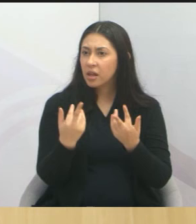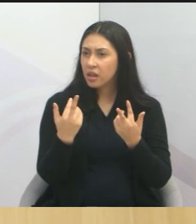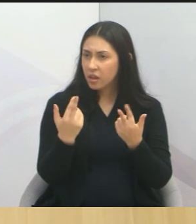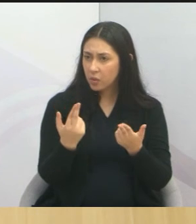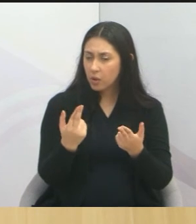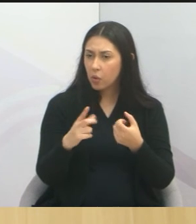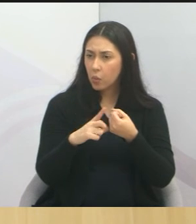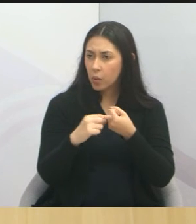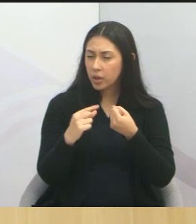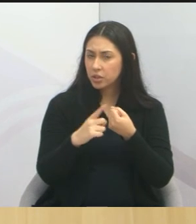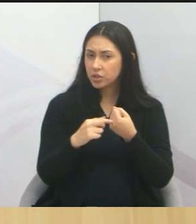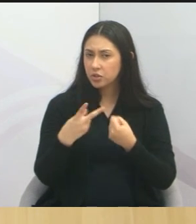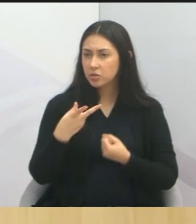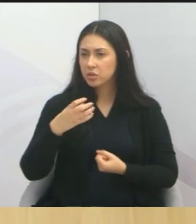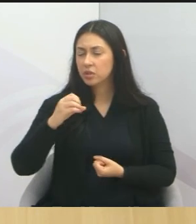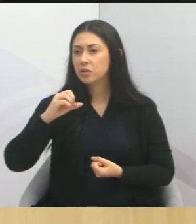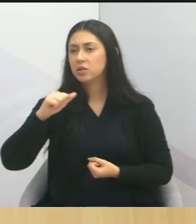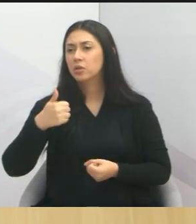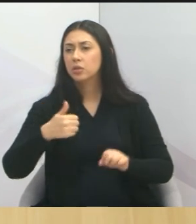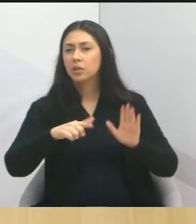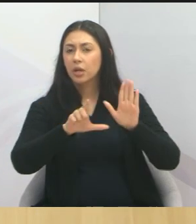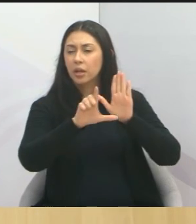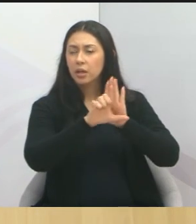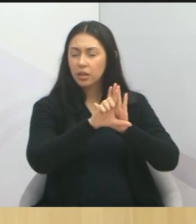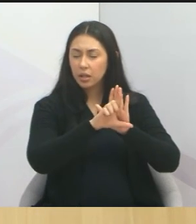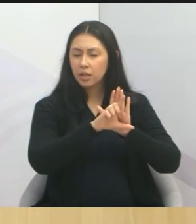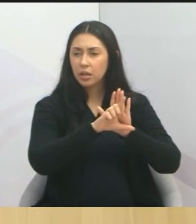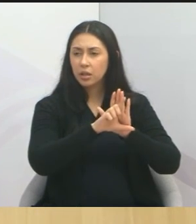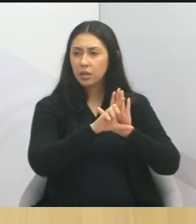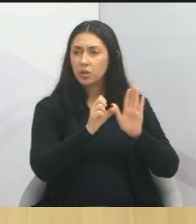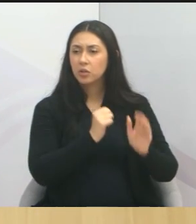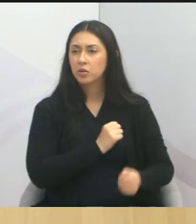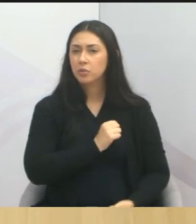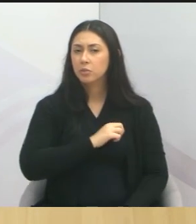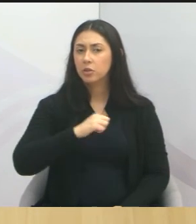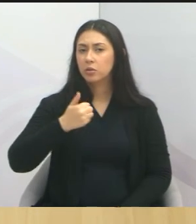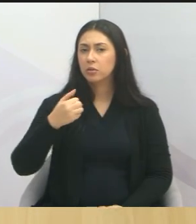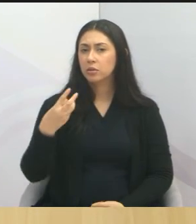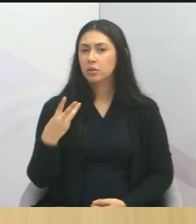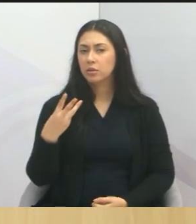previsto no artigo 201 da lei complementar nº